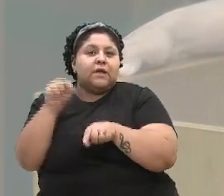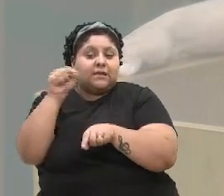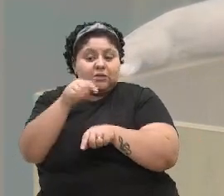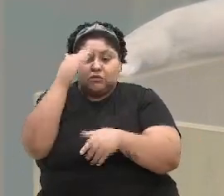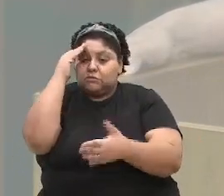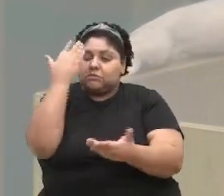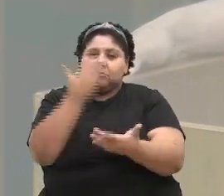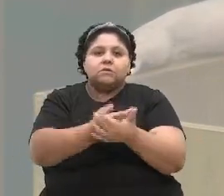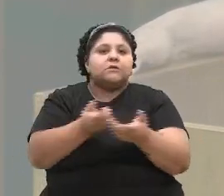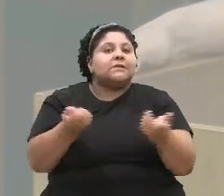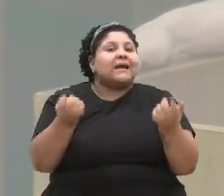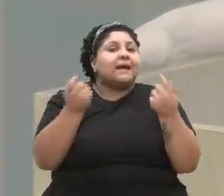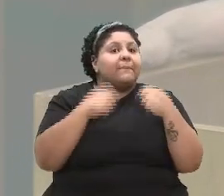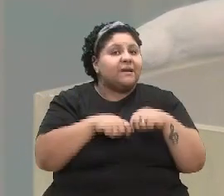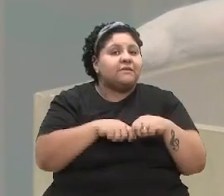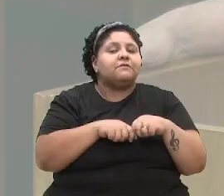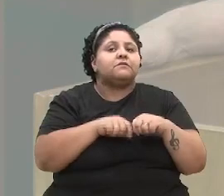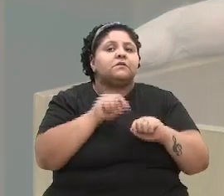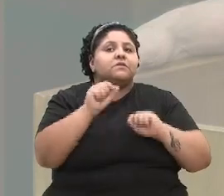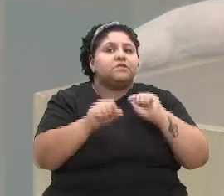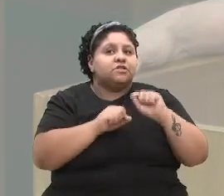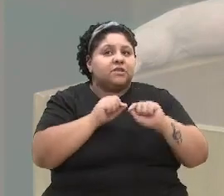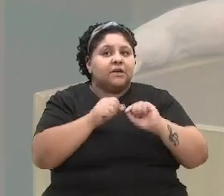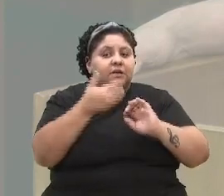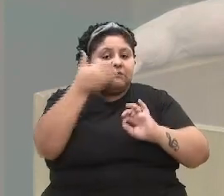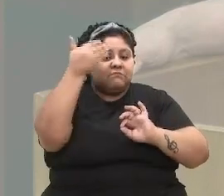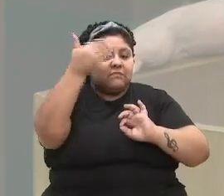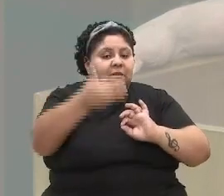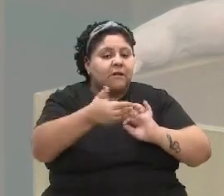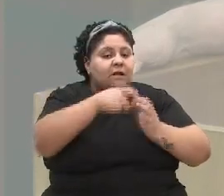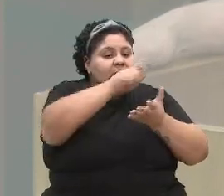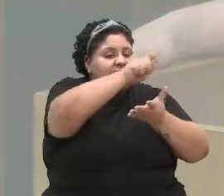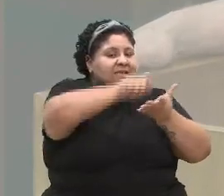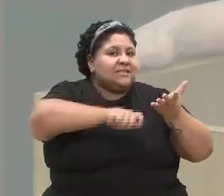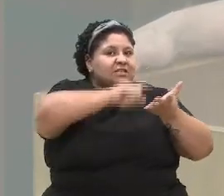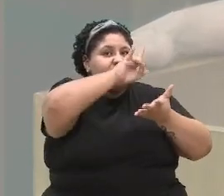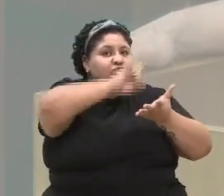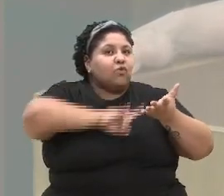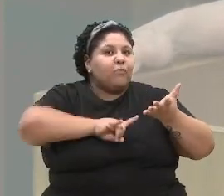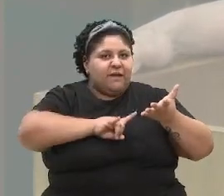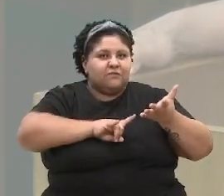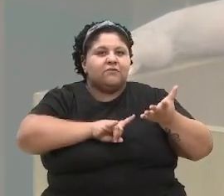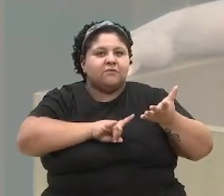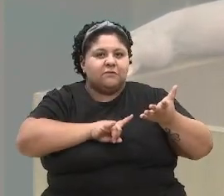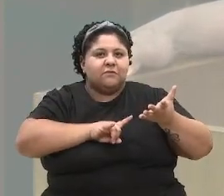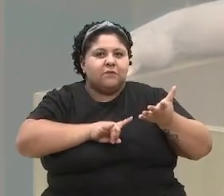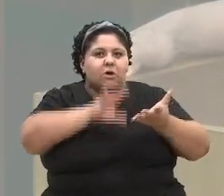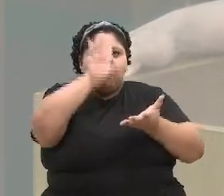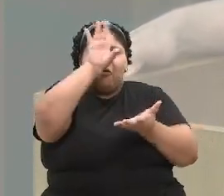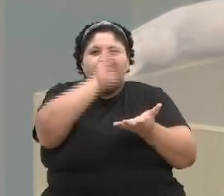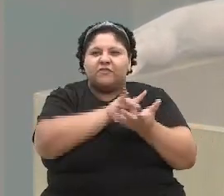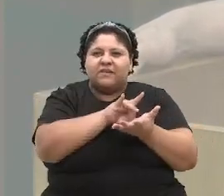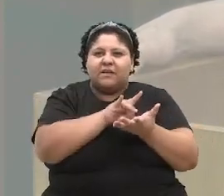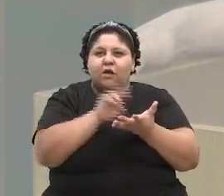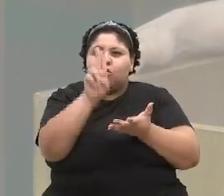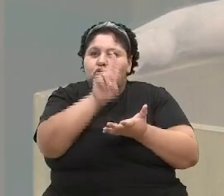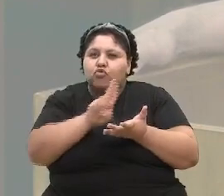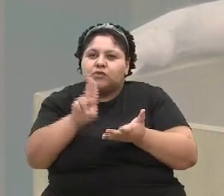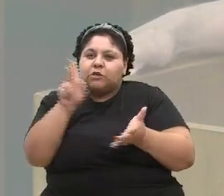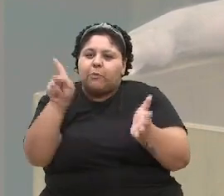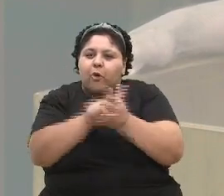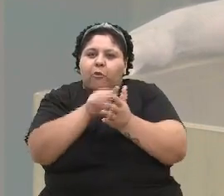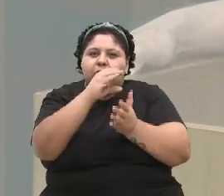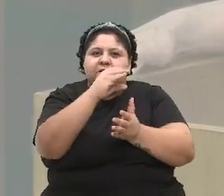na capacidade de quem está à frente e assina lá com o seu CPF. É nisso que eu